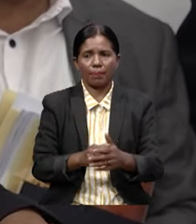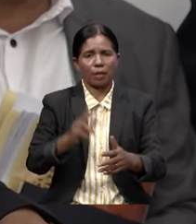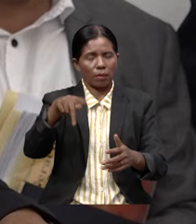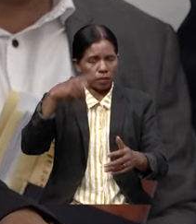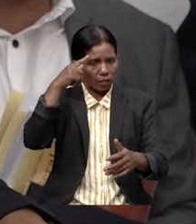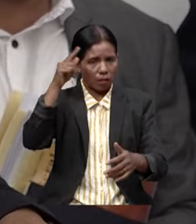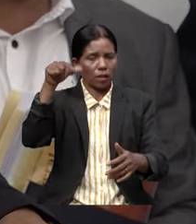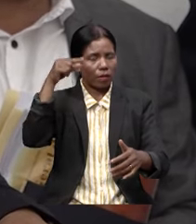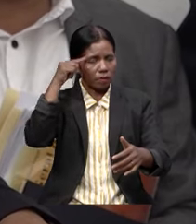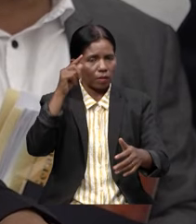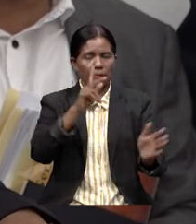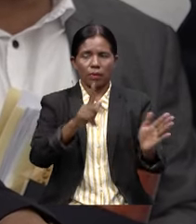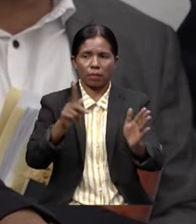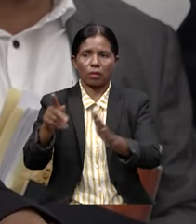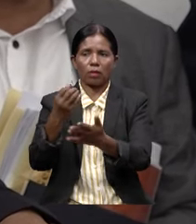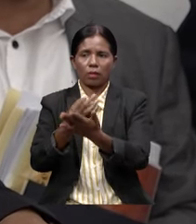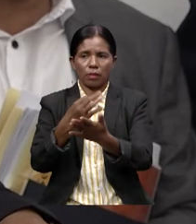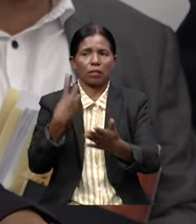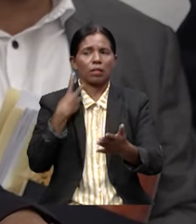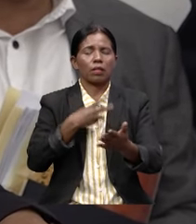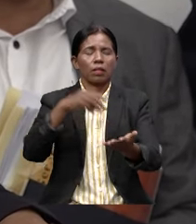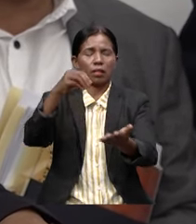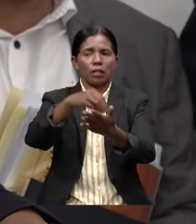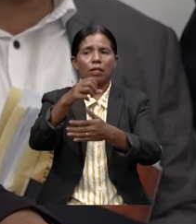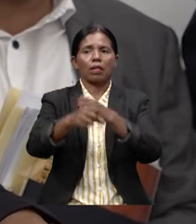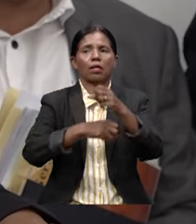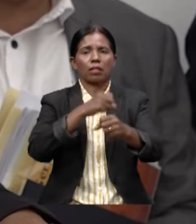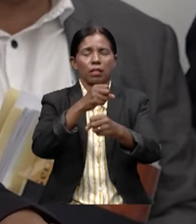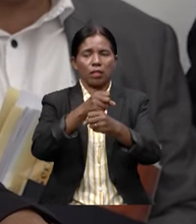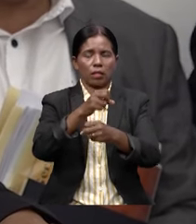política o plano orçamento não vem aqui tá loca baixetina em